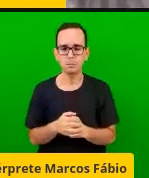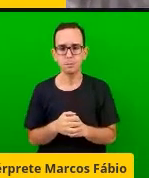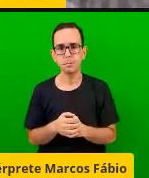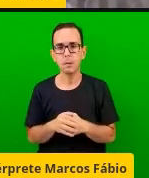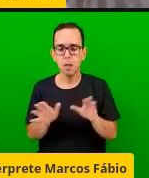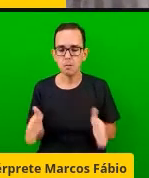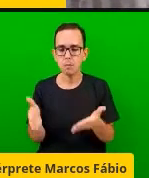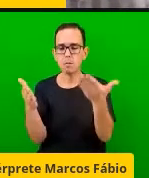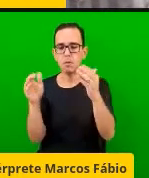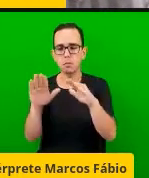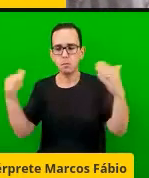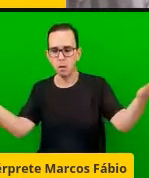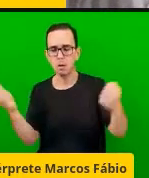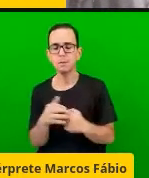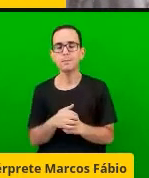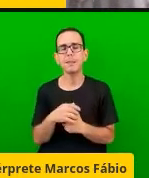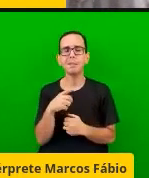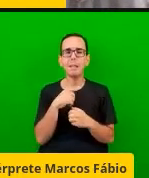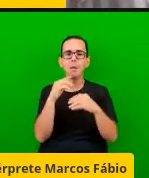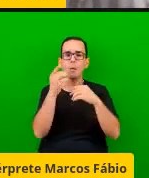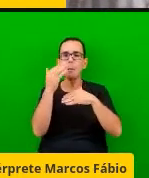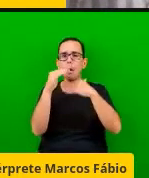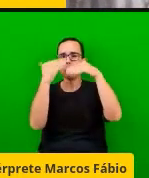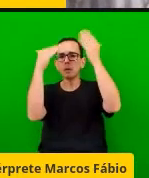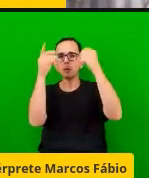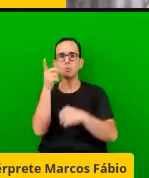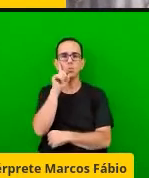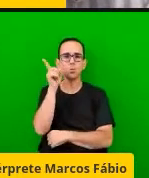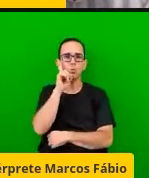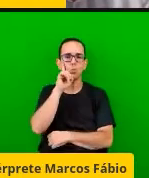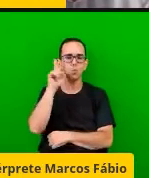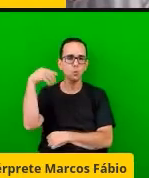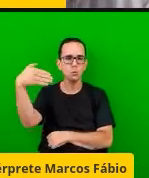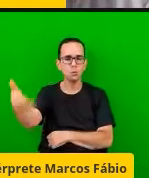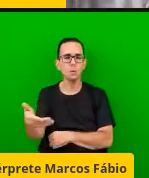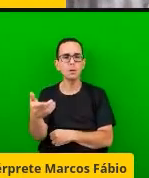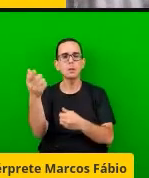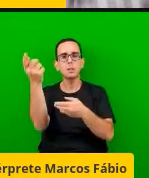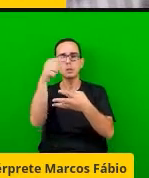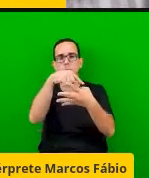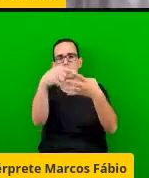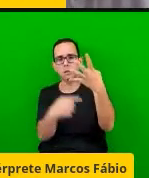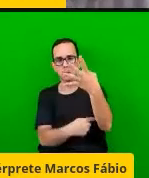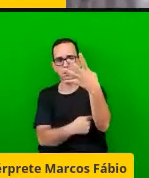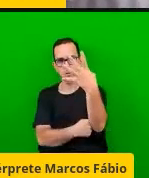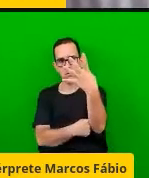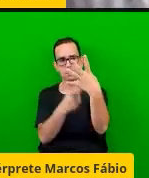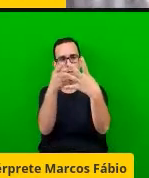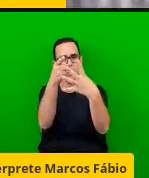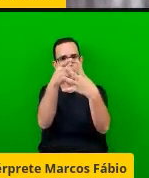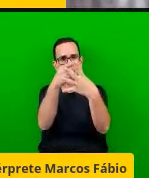externos, a gente vai ter uma evolução constante que pode ser dividida em 4 fases. A primeira fase